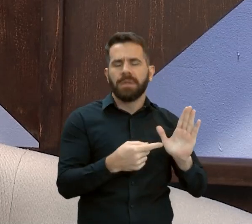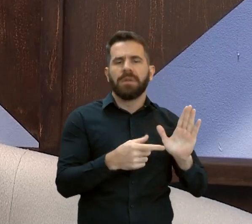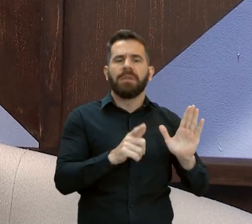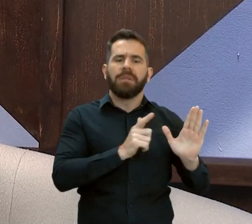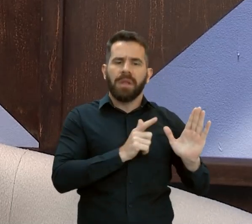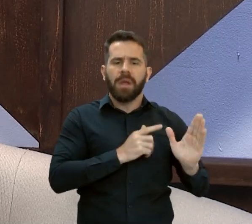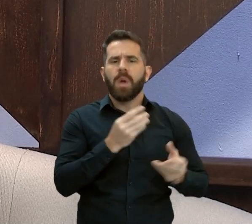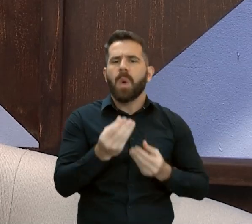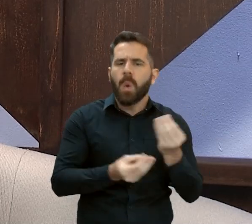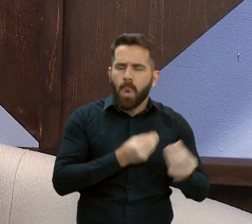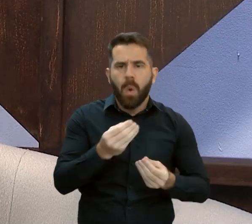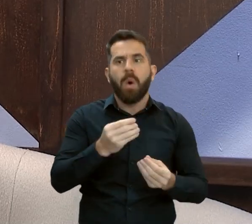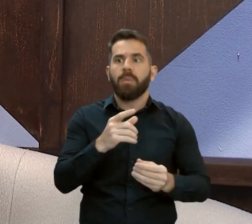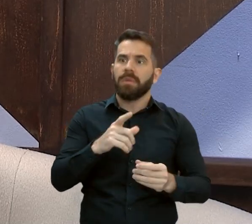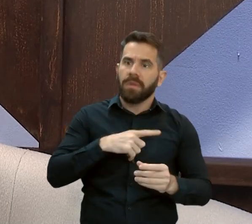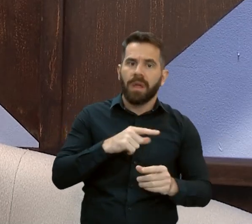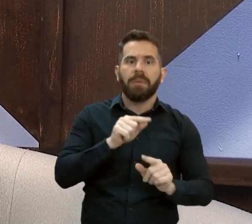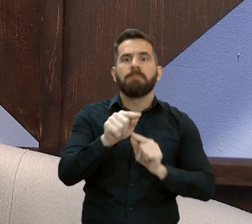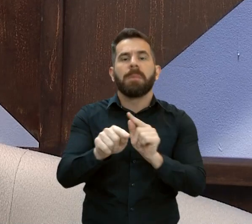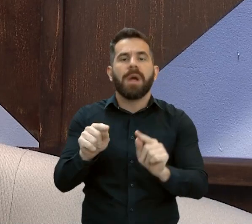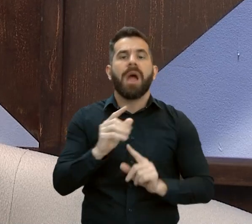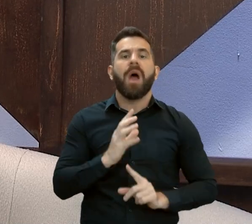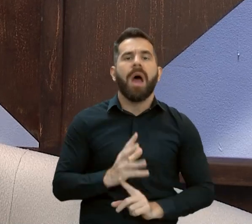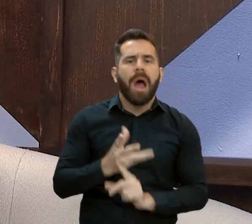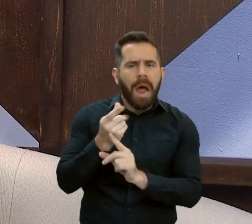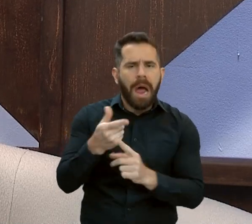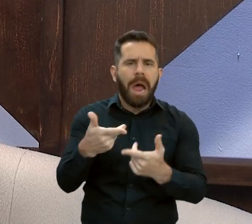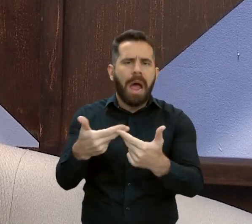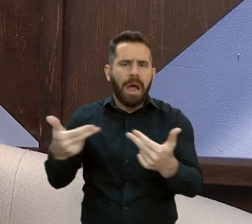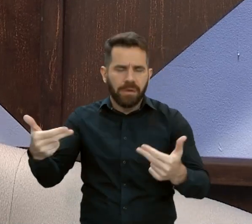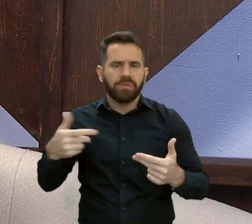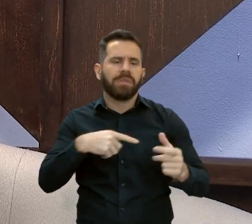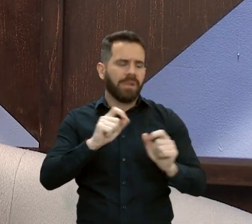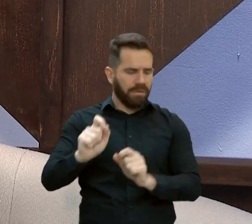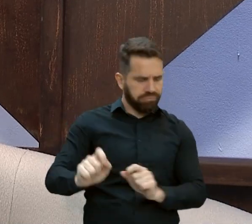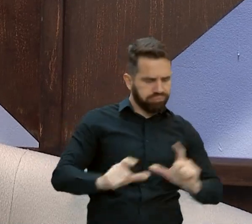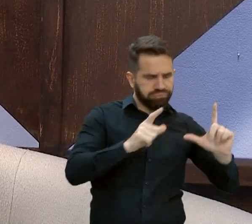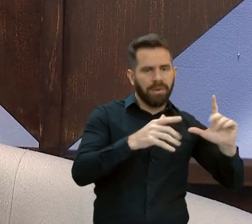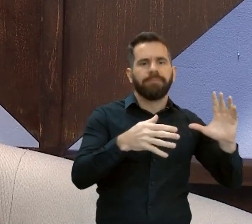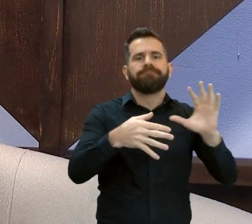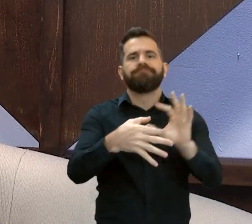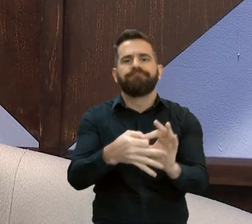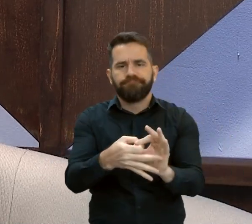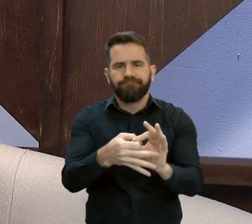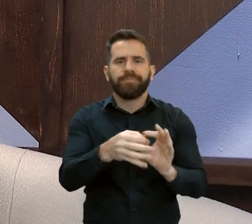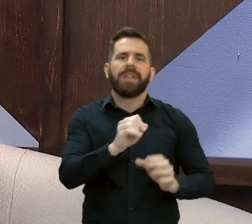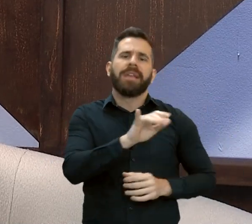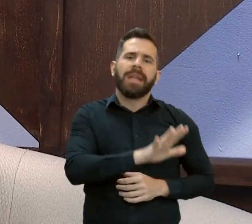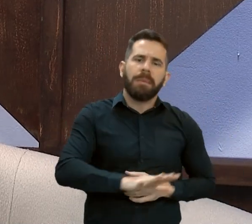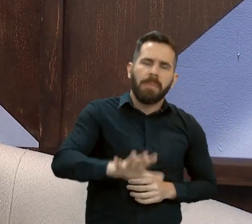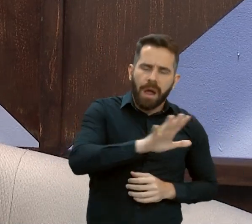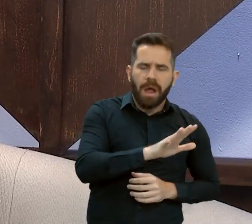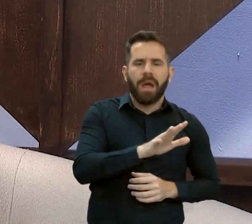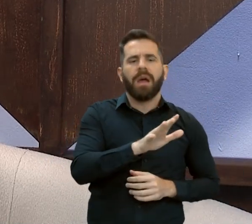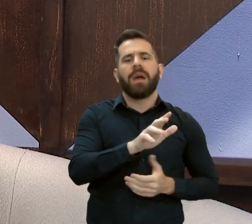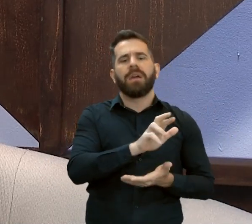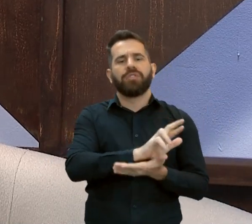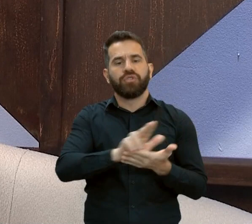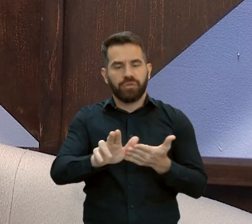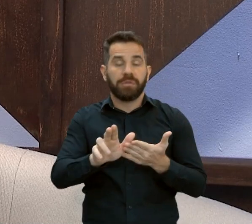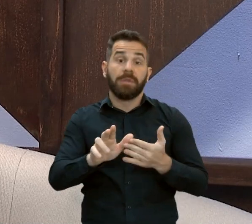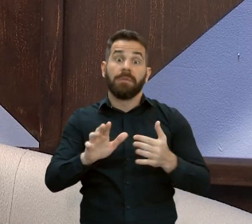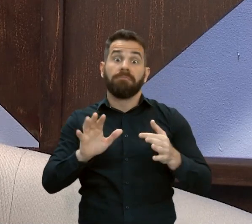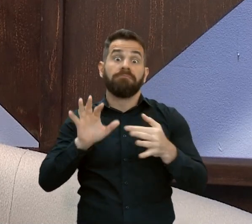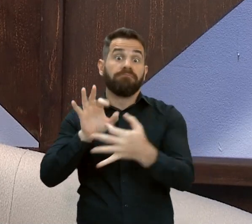a criação de obras de arte. E aí documentamos cada episódio, ligando diretamente, né, para o YouTube